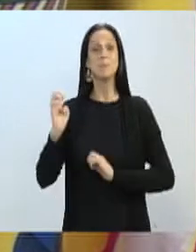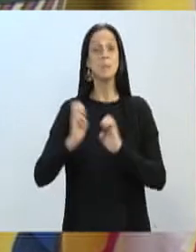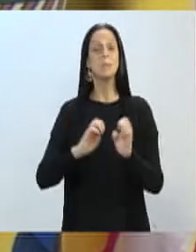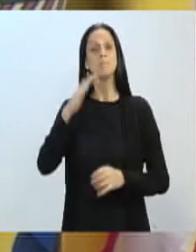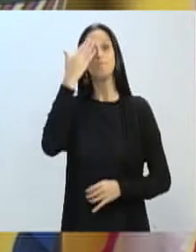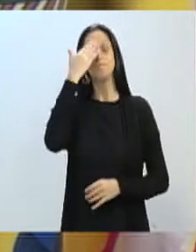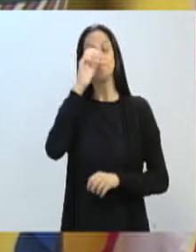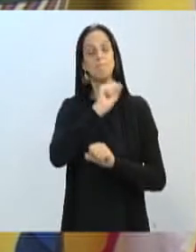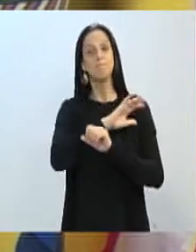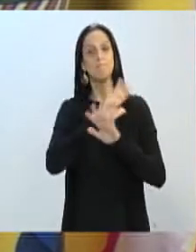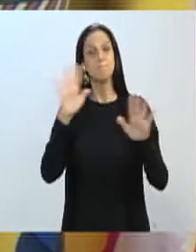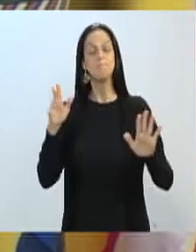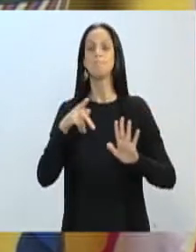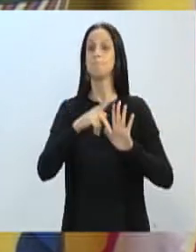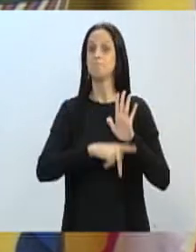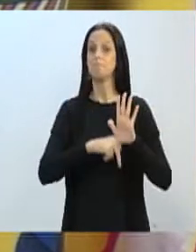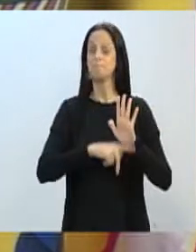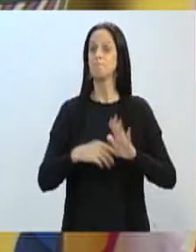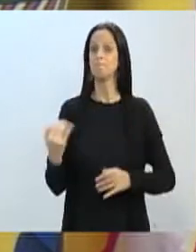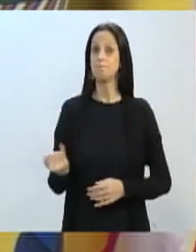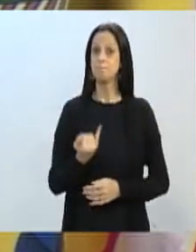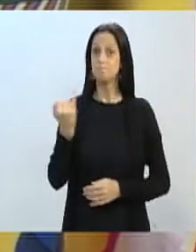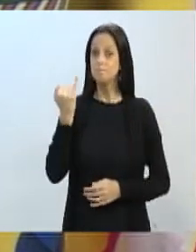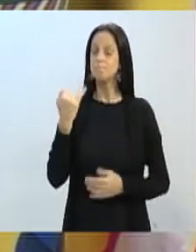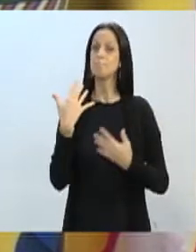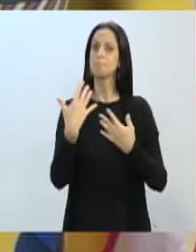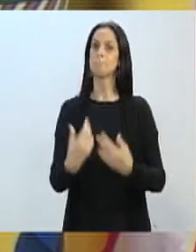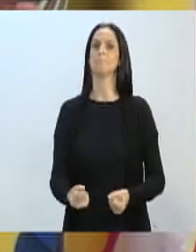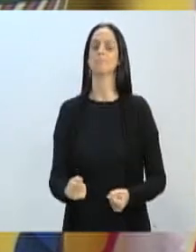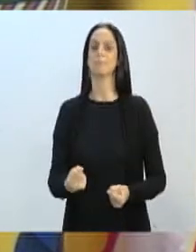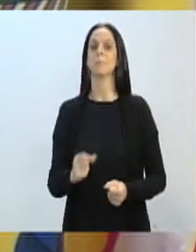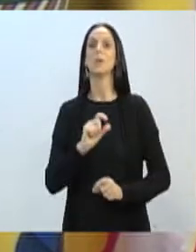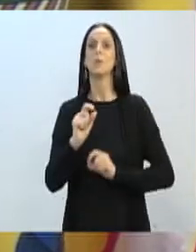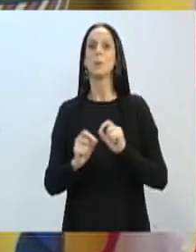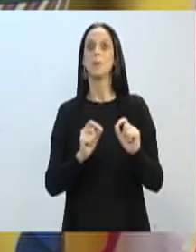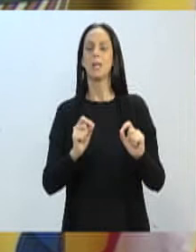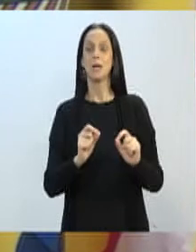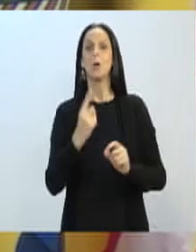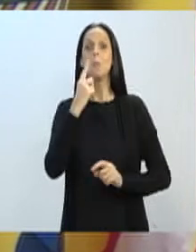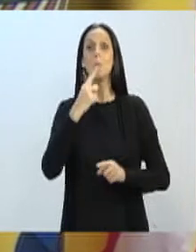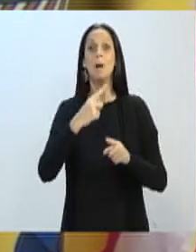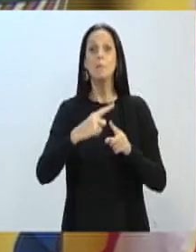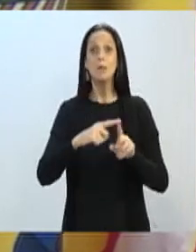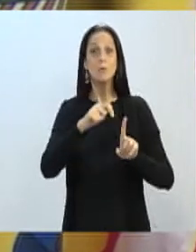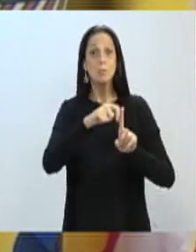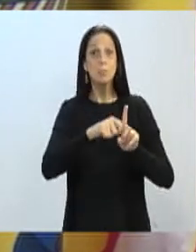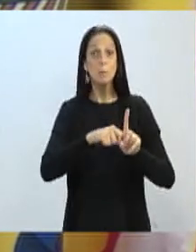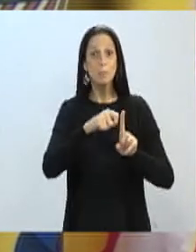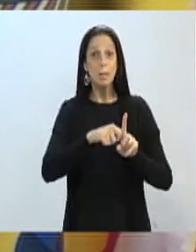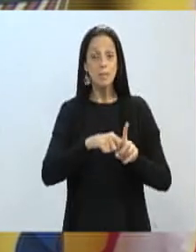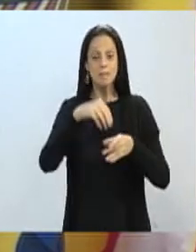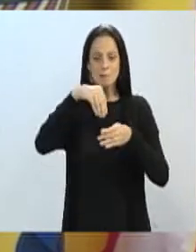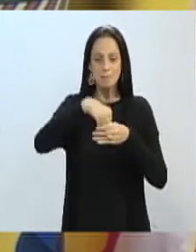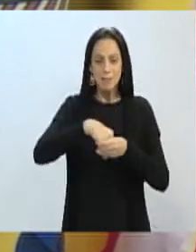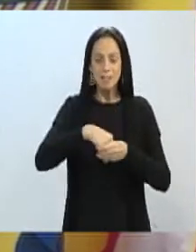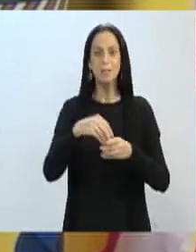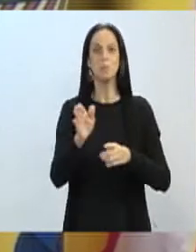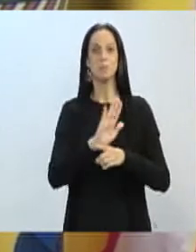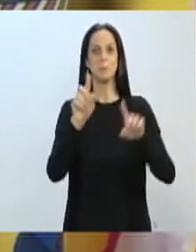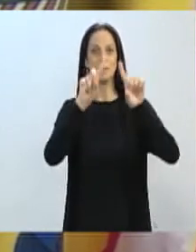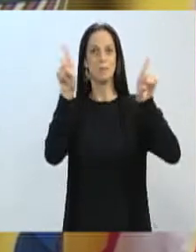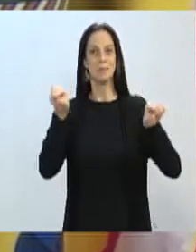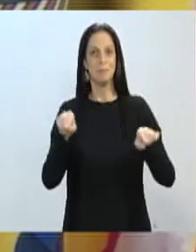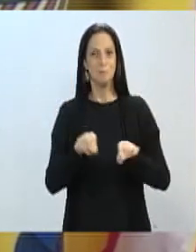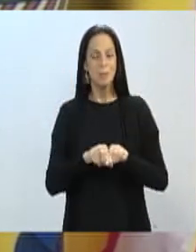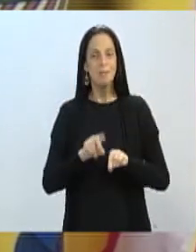Vereador Gilson na importância desse projeto e fizeram um acordo de preparar né uma vez por mês nas redes de cinema para que tenha essa